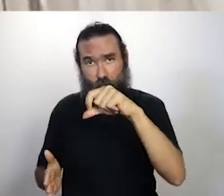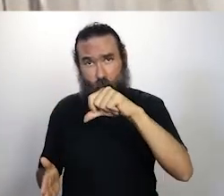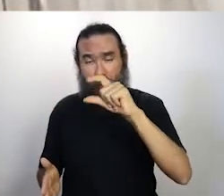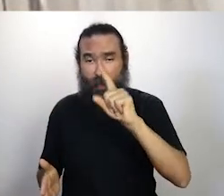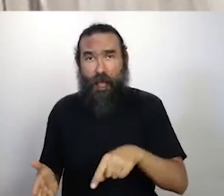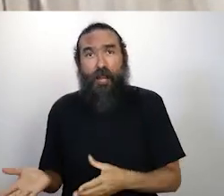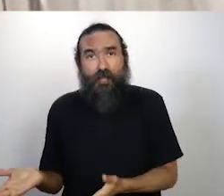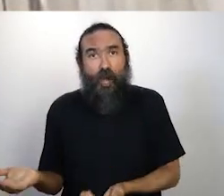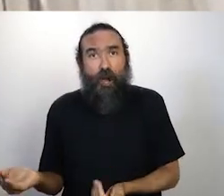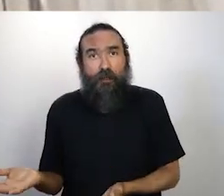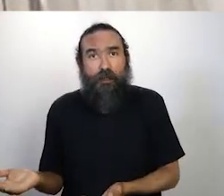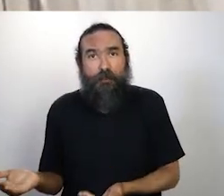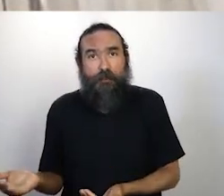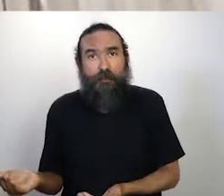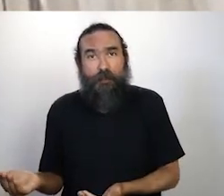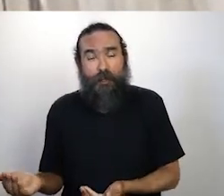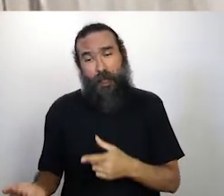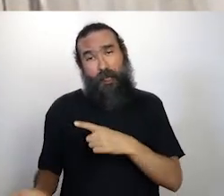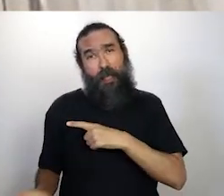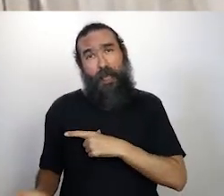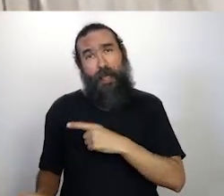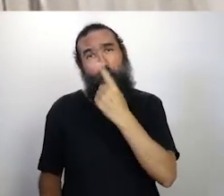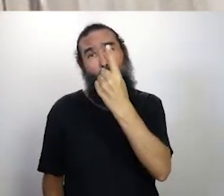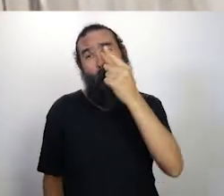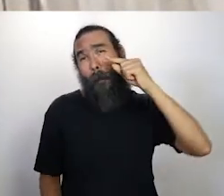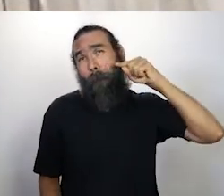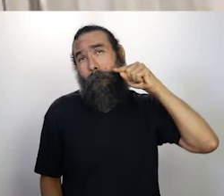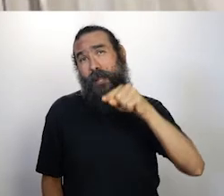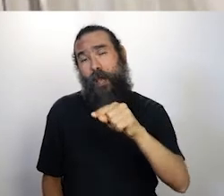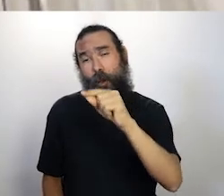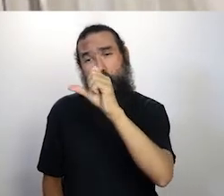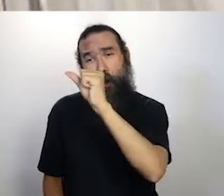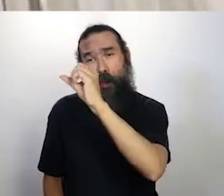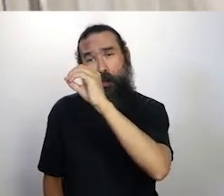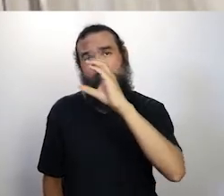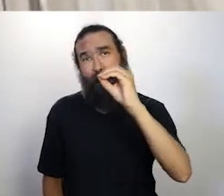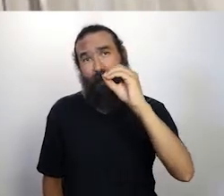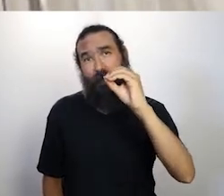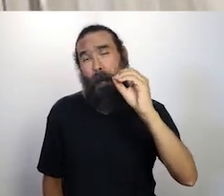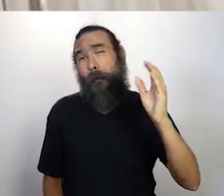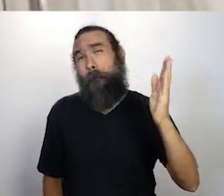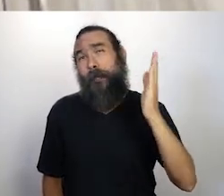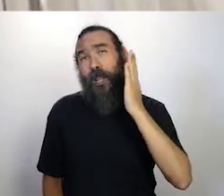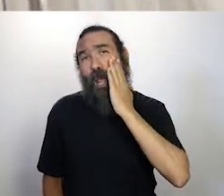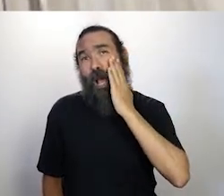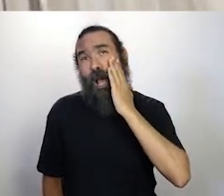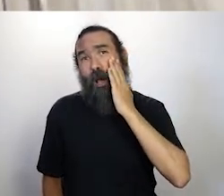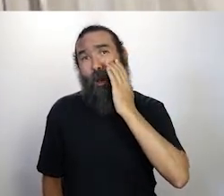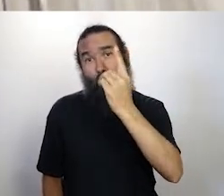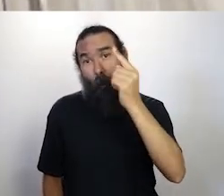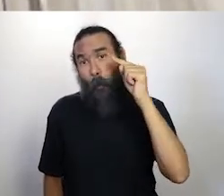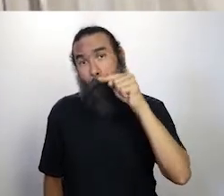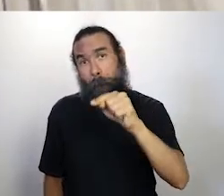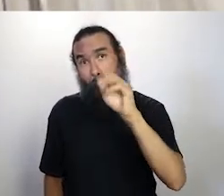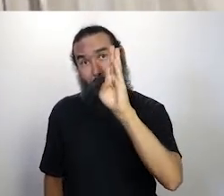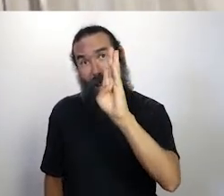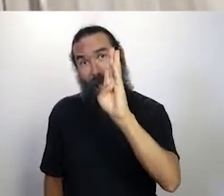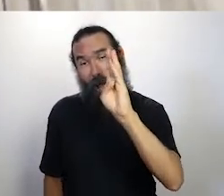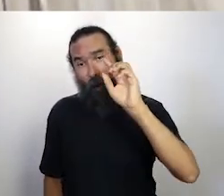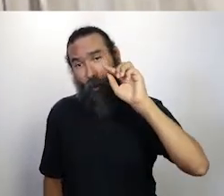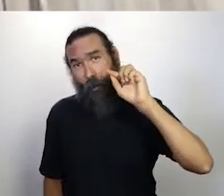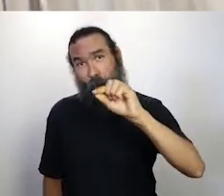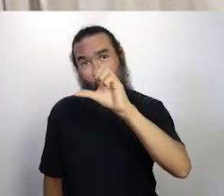tem 1 bilhão e 800 milhões de pessoas no mundo. E se a gente estender isso para o recorte brasileiro ou africano, que na Carta Africana da Juventude